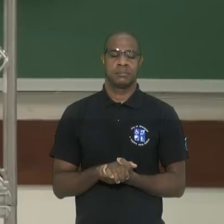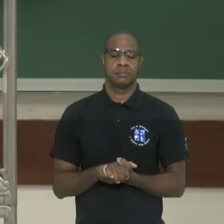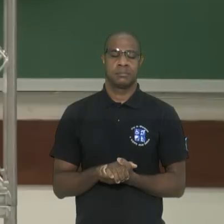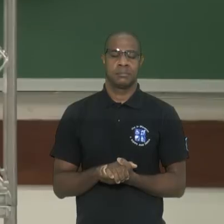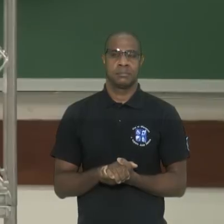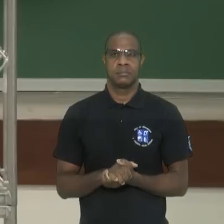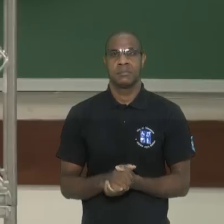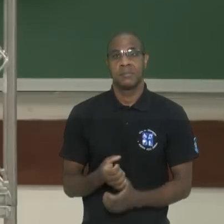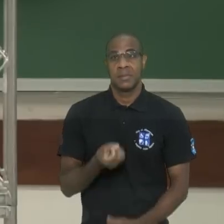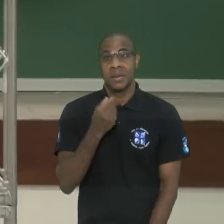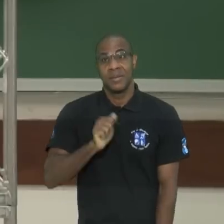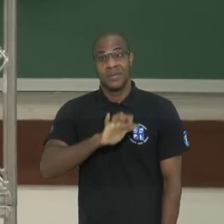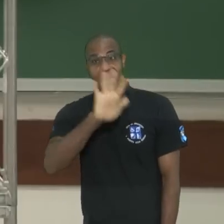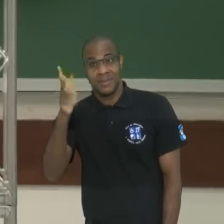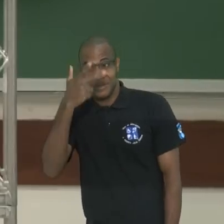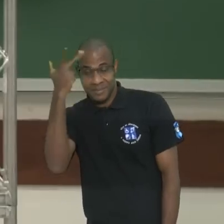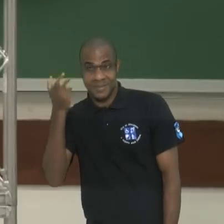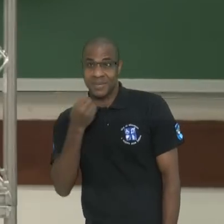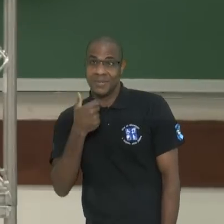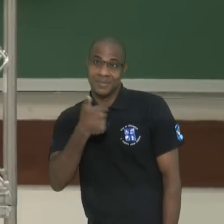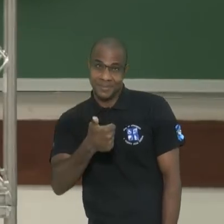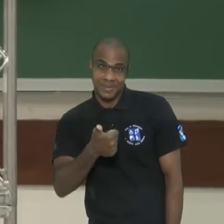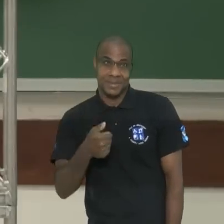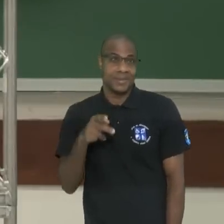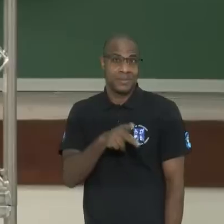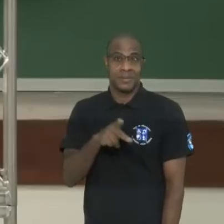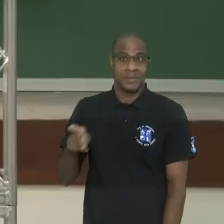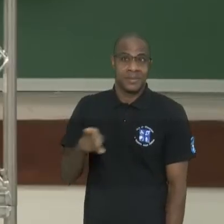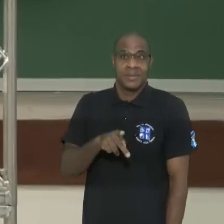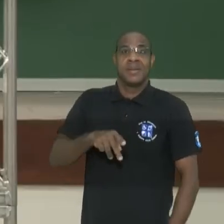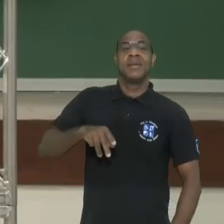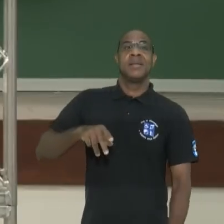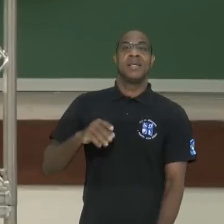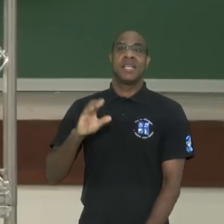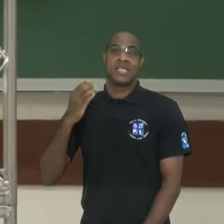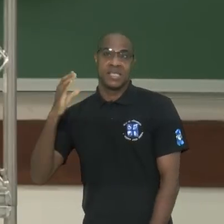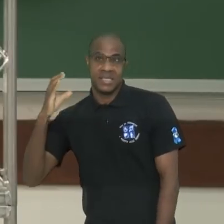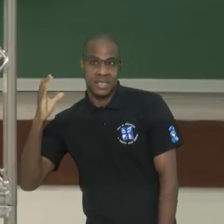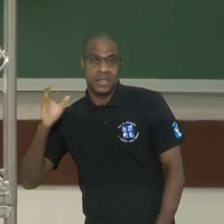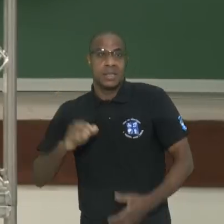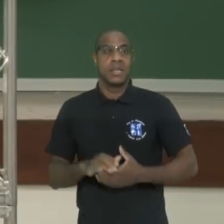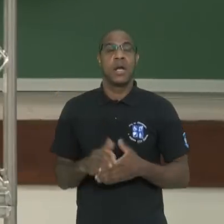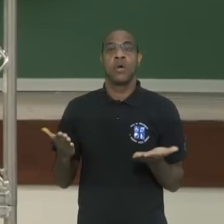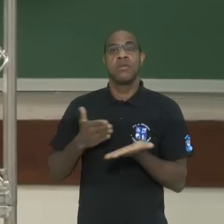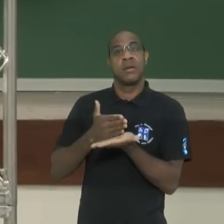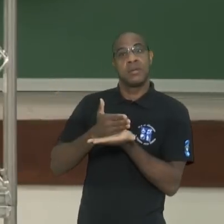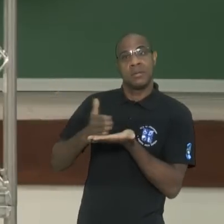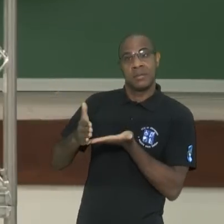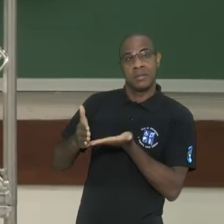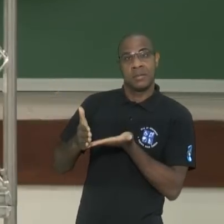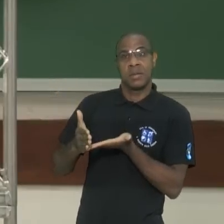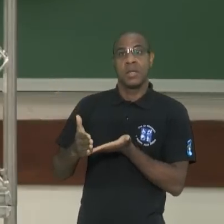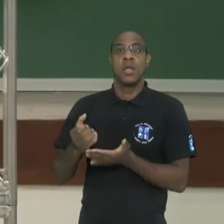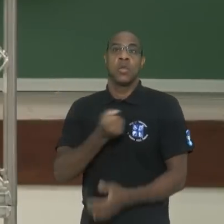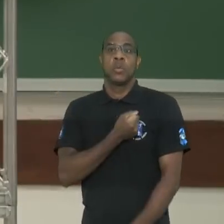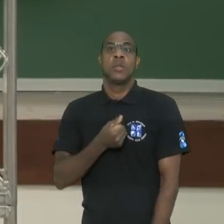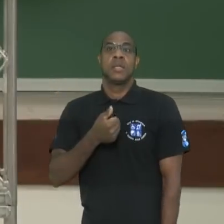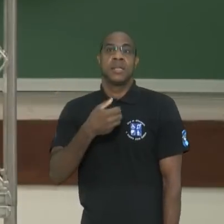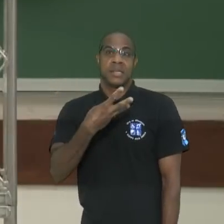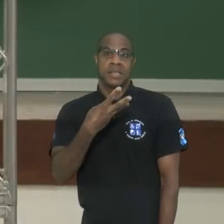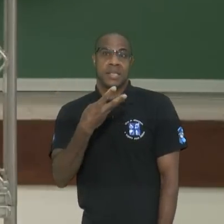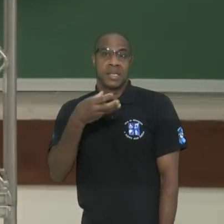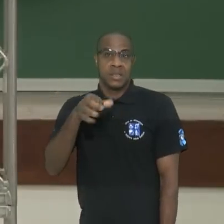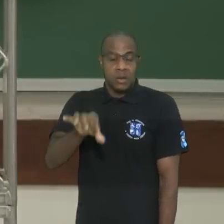Olá, pessoinhas, tudo bem com vocês? Professora Maísa de Ciências e hoje nós vamos iniciar a nossa aula de número 39. Então